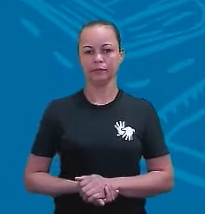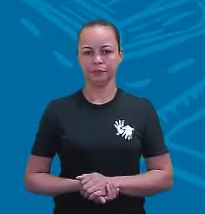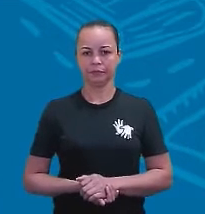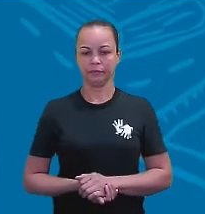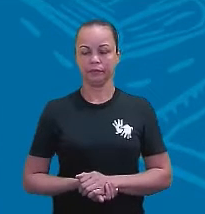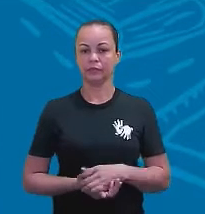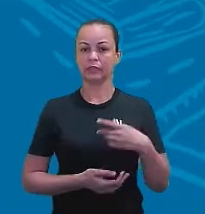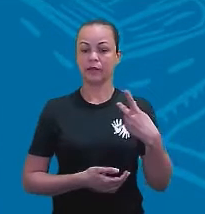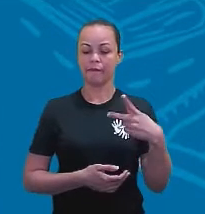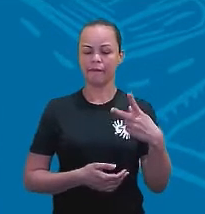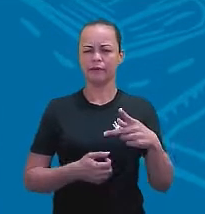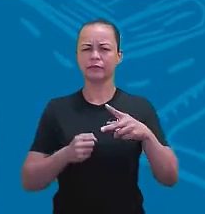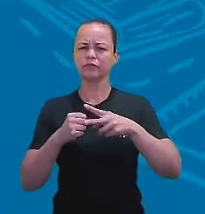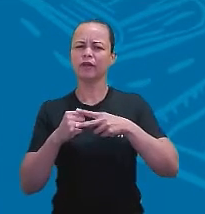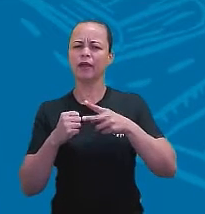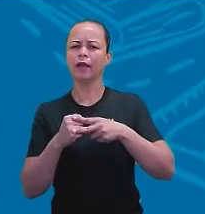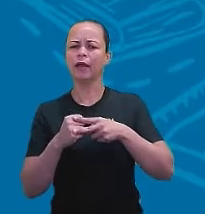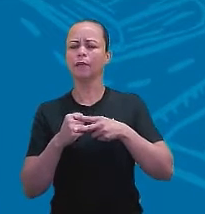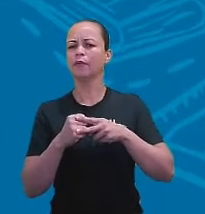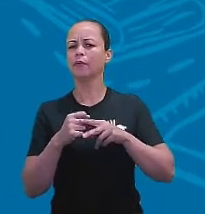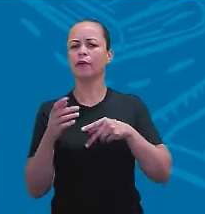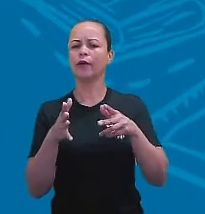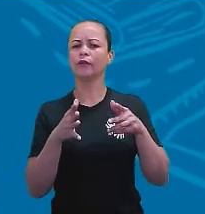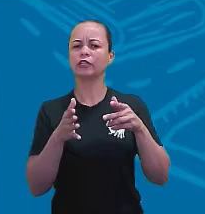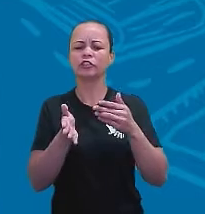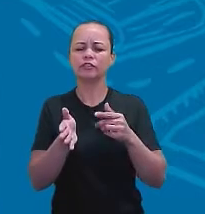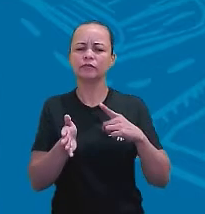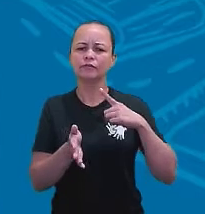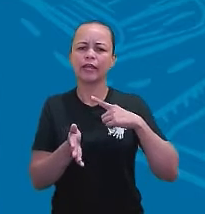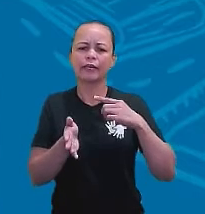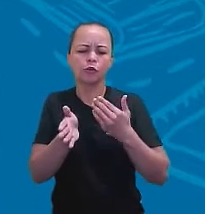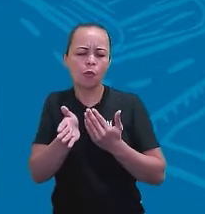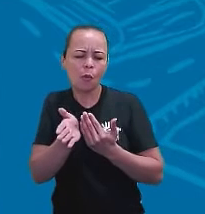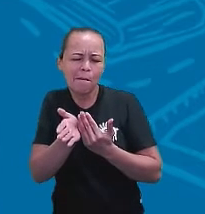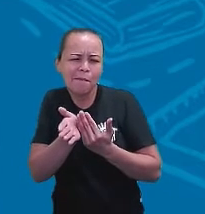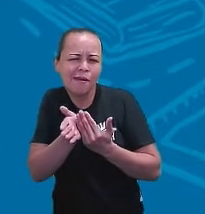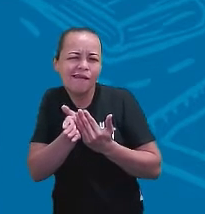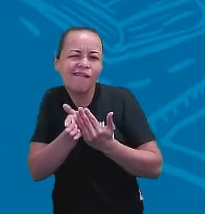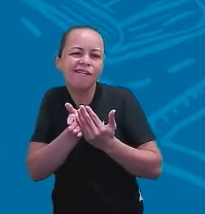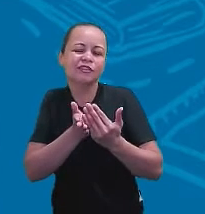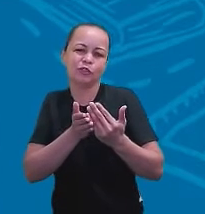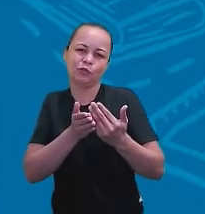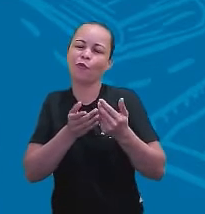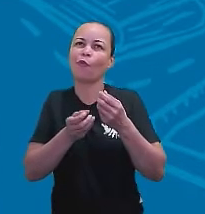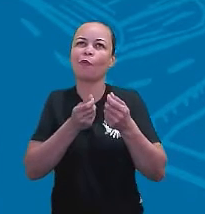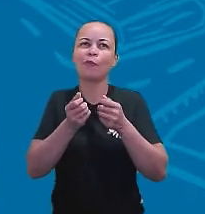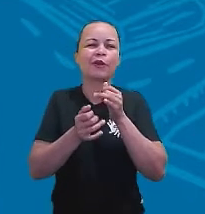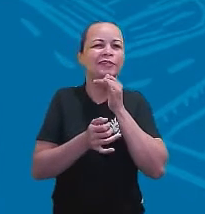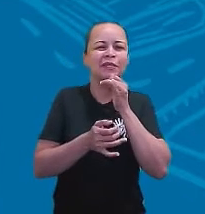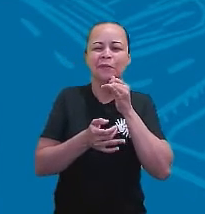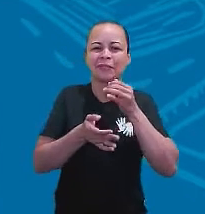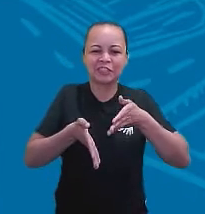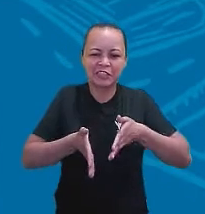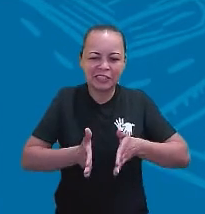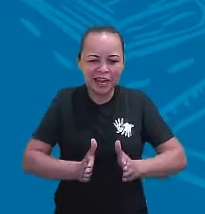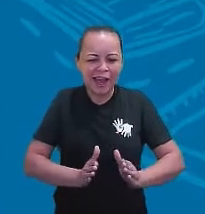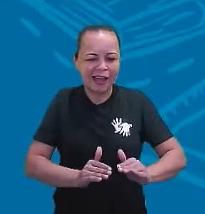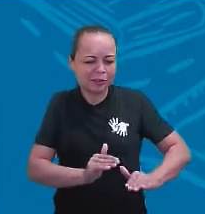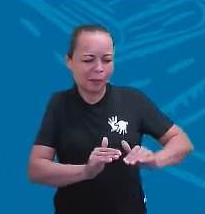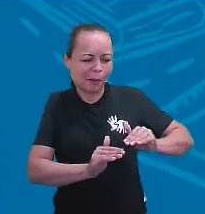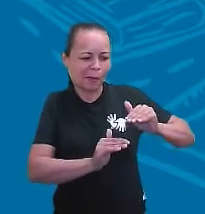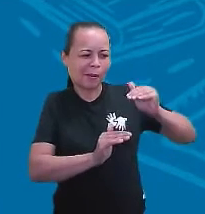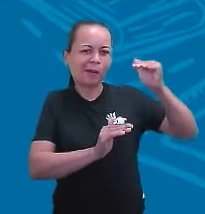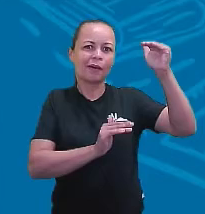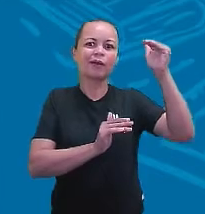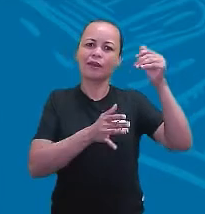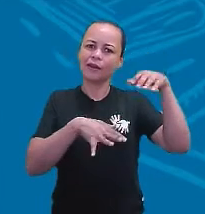esse verbo é aquele verbo que a gente tem desde o início, vamos dizer, a gente nasce com ele, vive com ele e, se possível, até